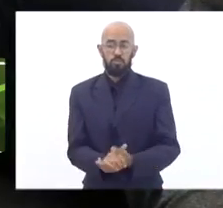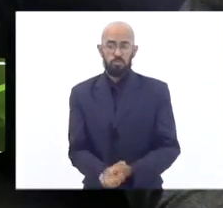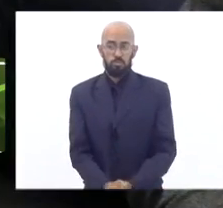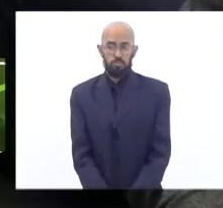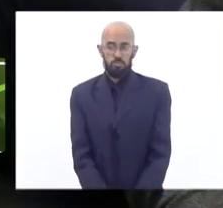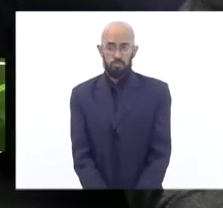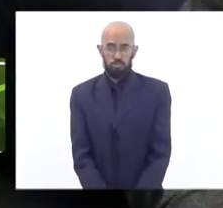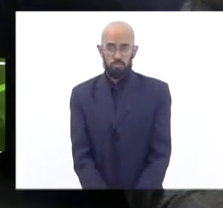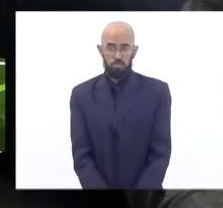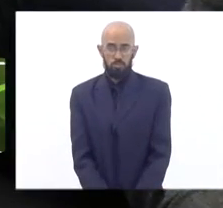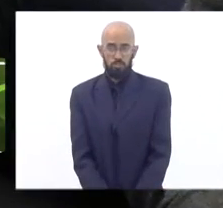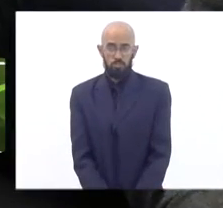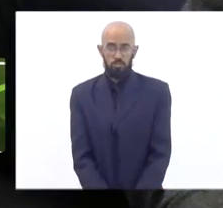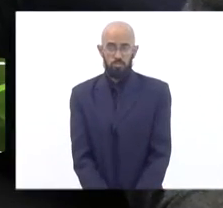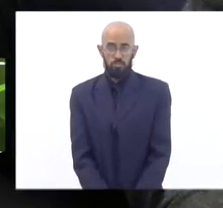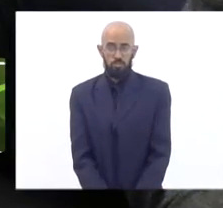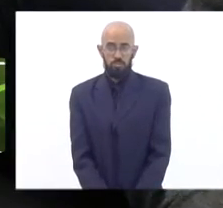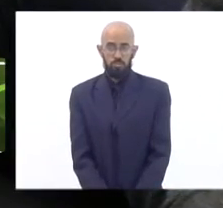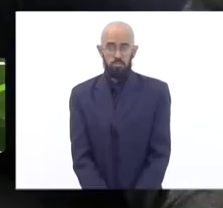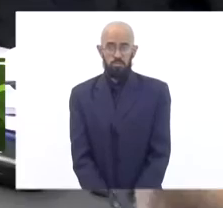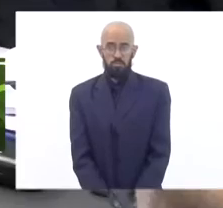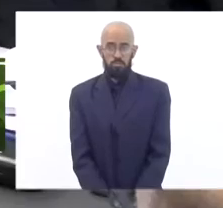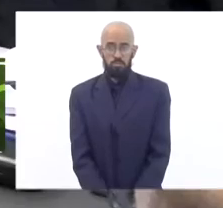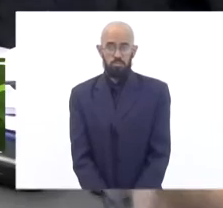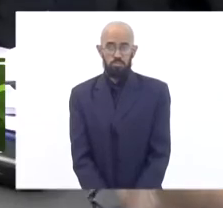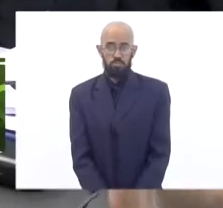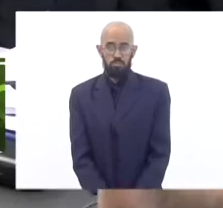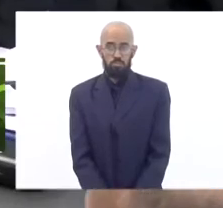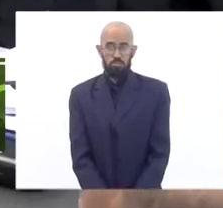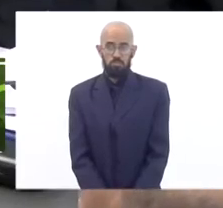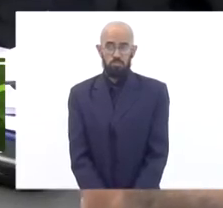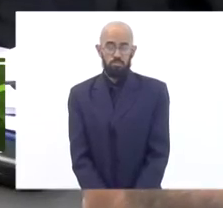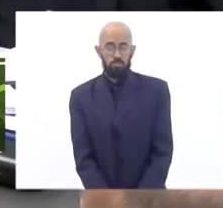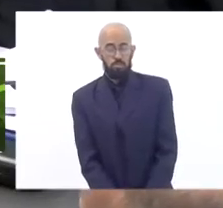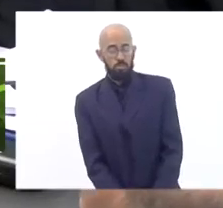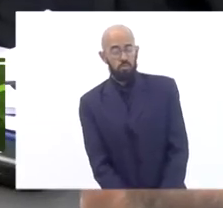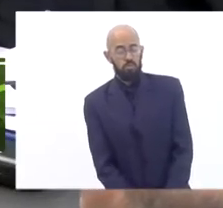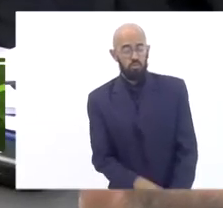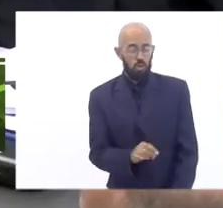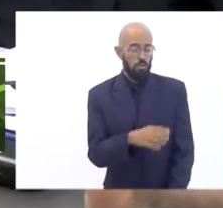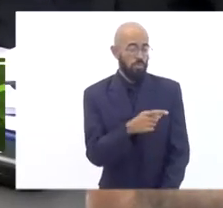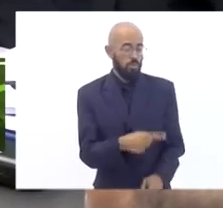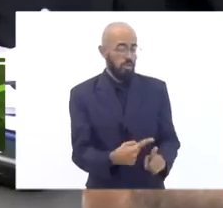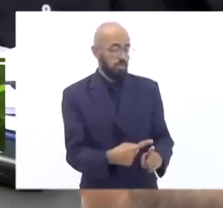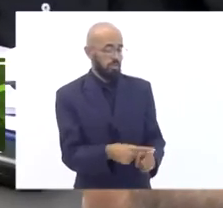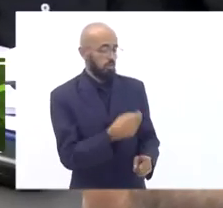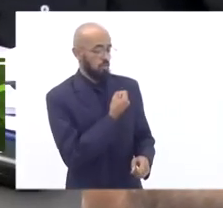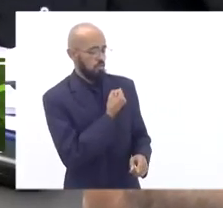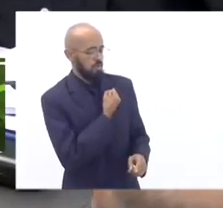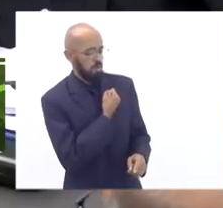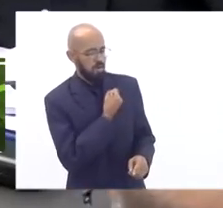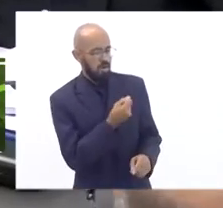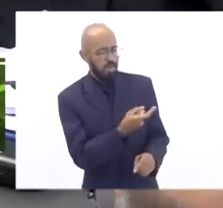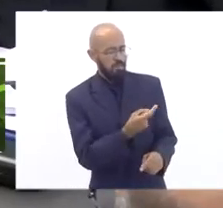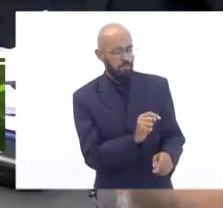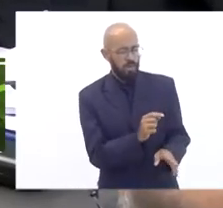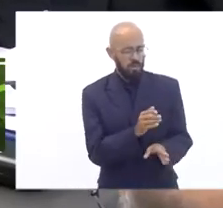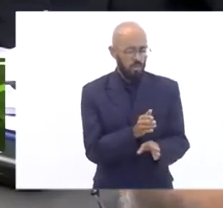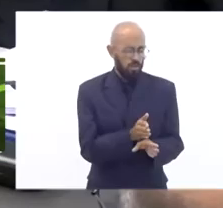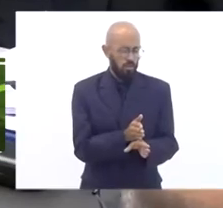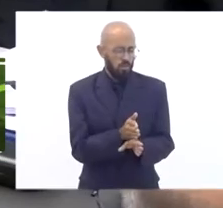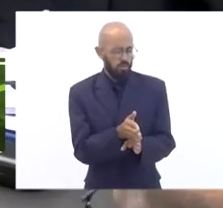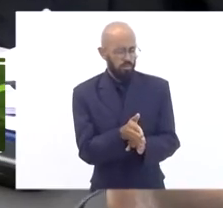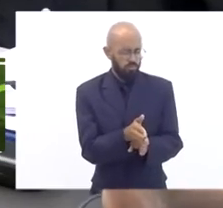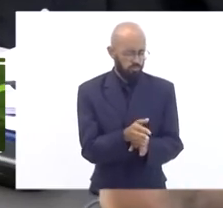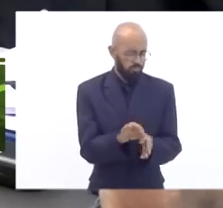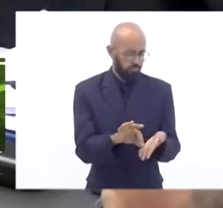lógica. É questão de distinguir que esse número seria para equilibrar em relação aos custos operacionais, não para atingir o equilíbrio econômico-financeiro do